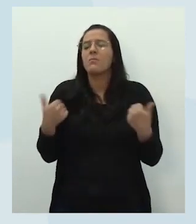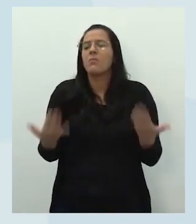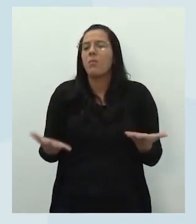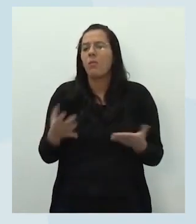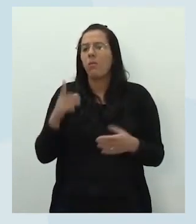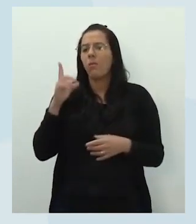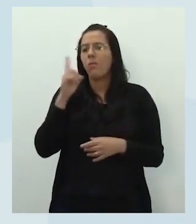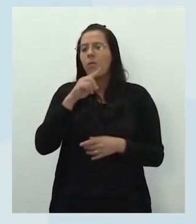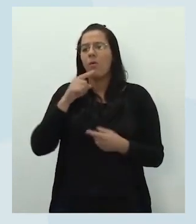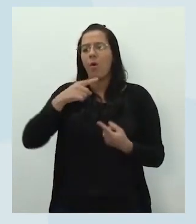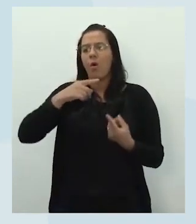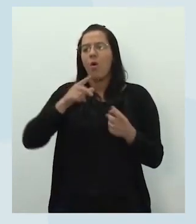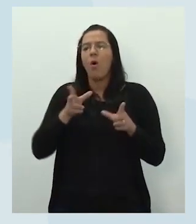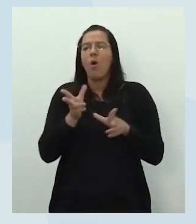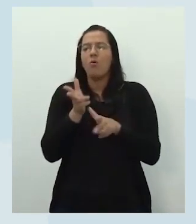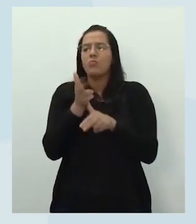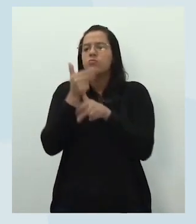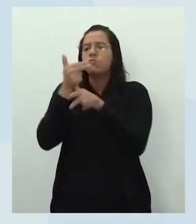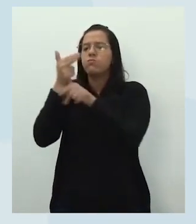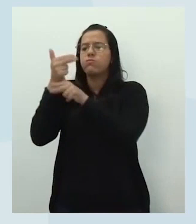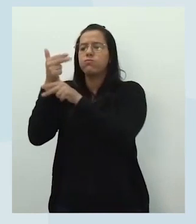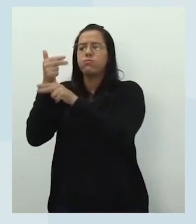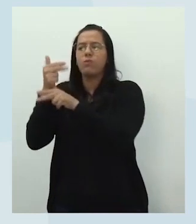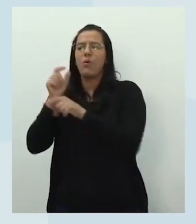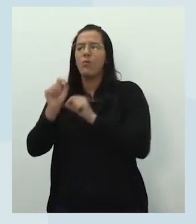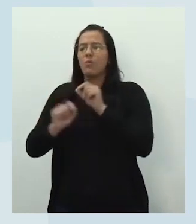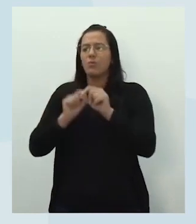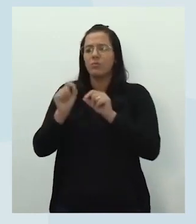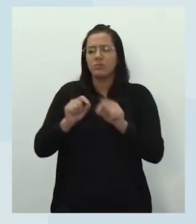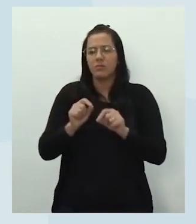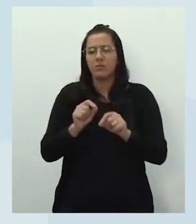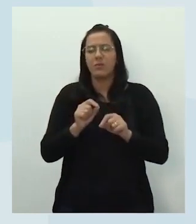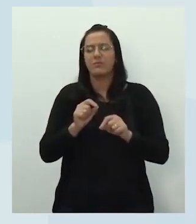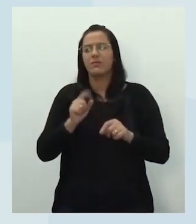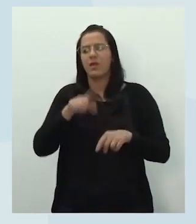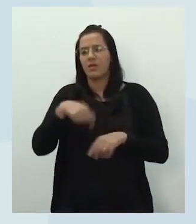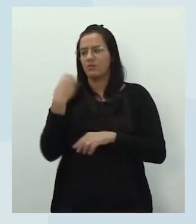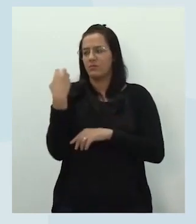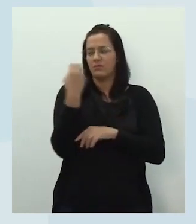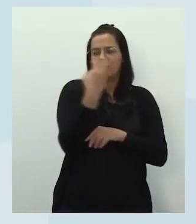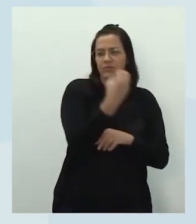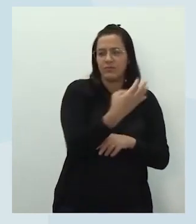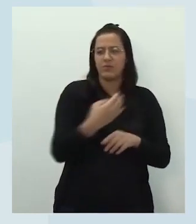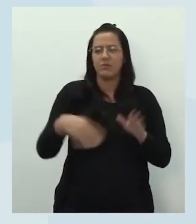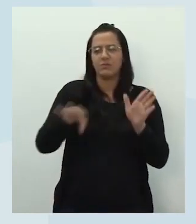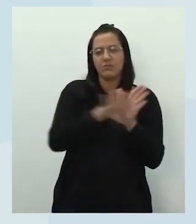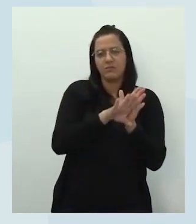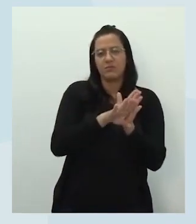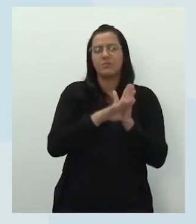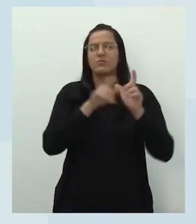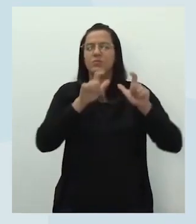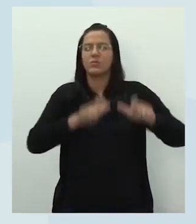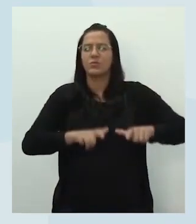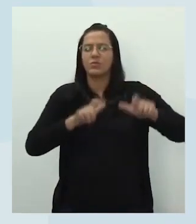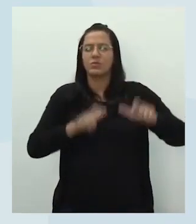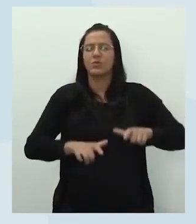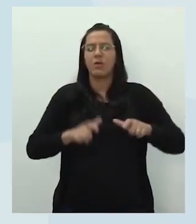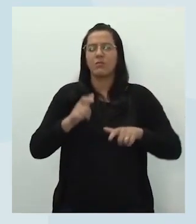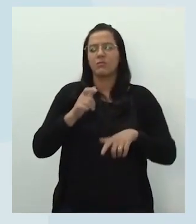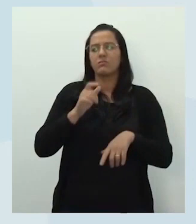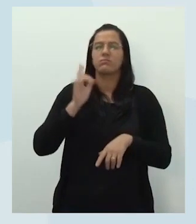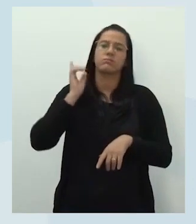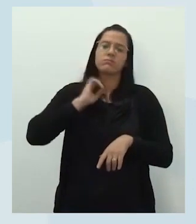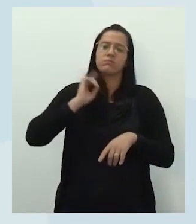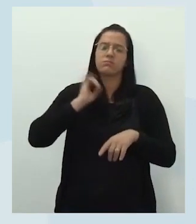O ciclone vai pegar. Tudo aconteceu em uma viagem à cidade de Siderópolis, em Santa